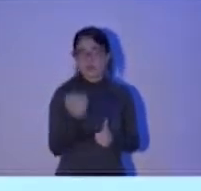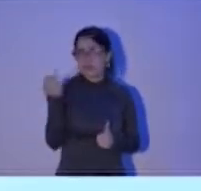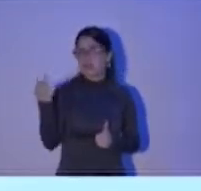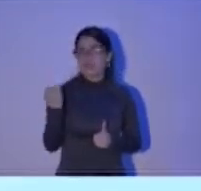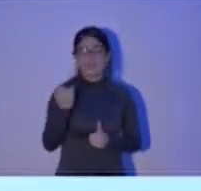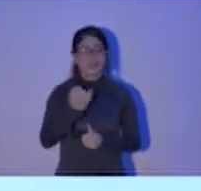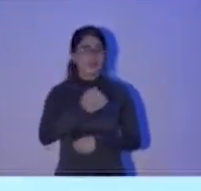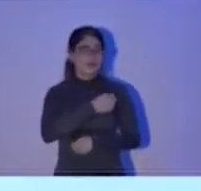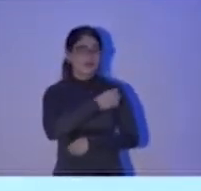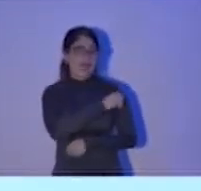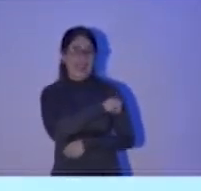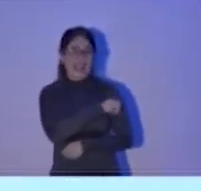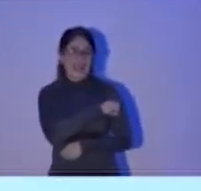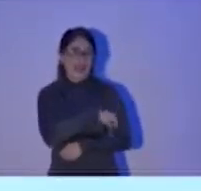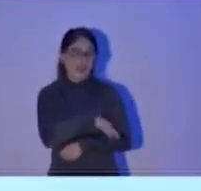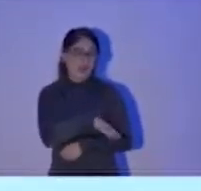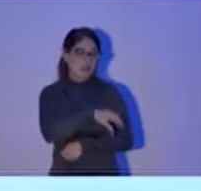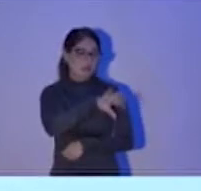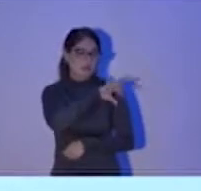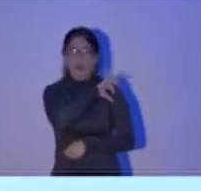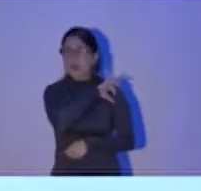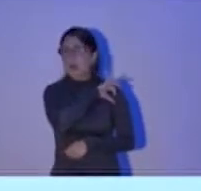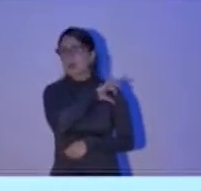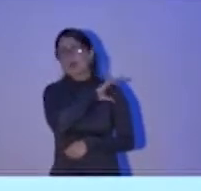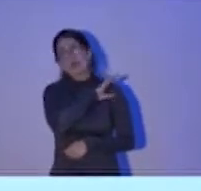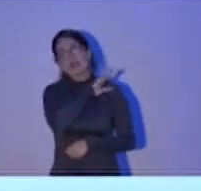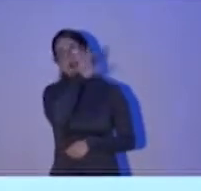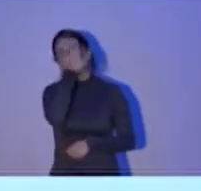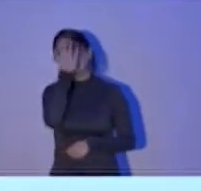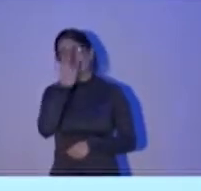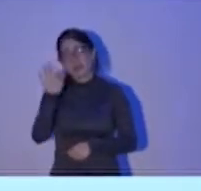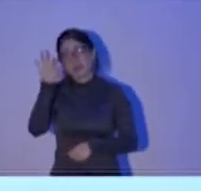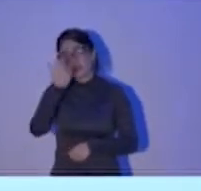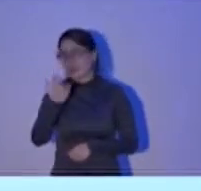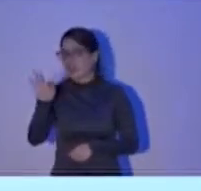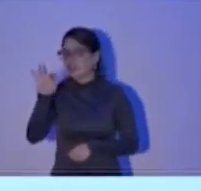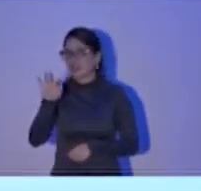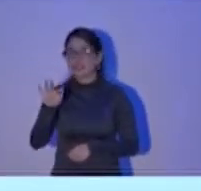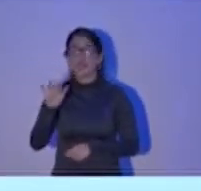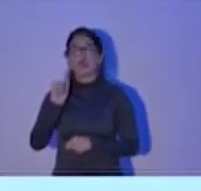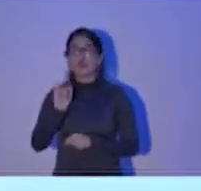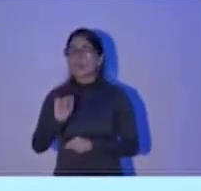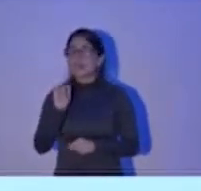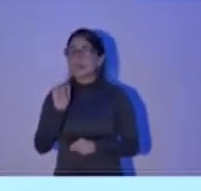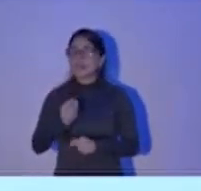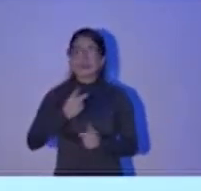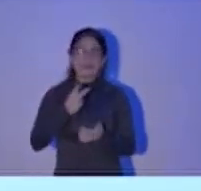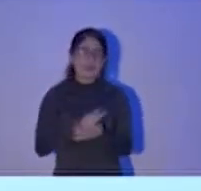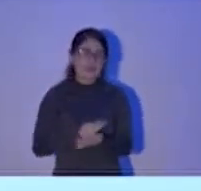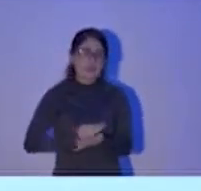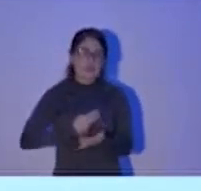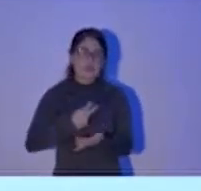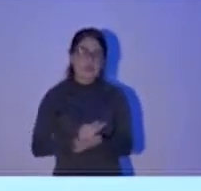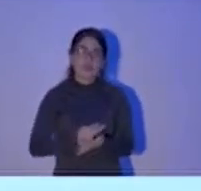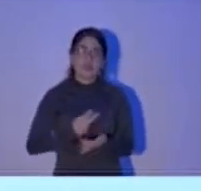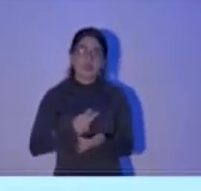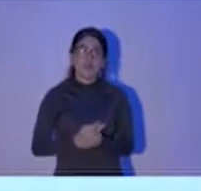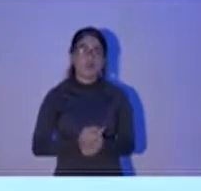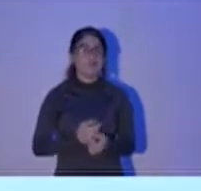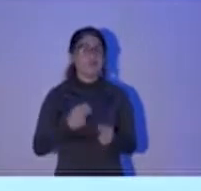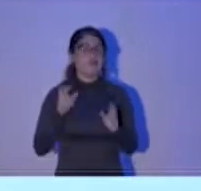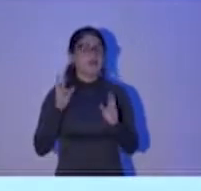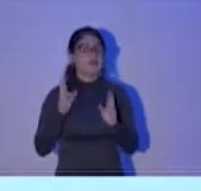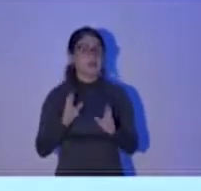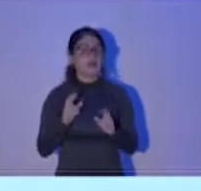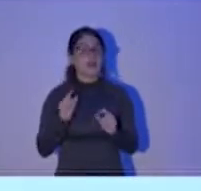infantil à universidade, porque nós fizemos grupo focal também com diferentes alunos. Hoje, o que se espera muito do